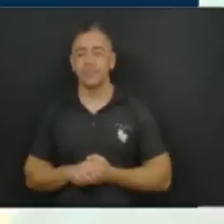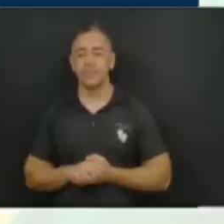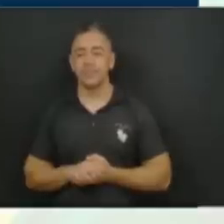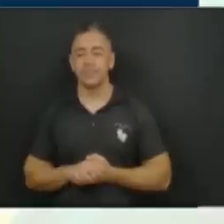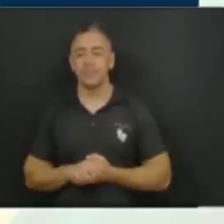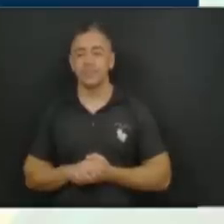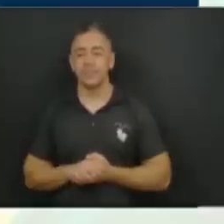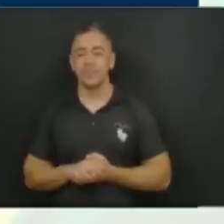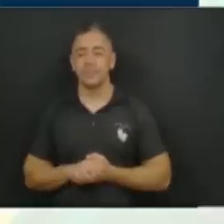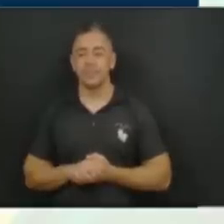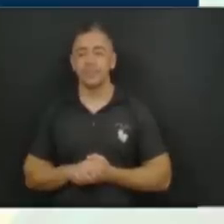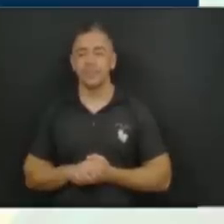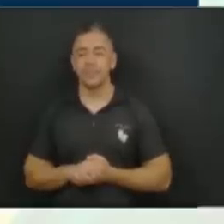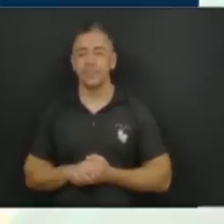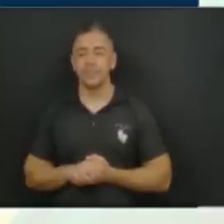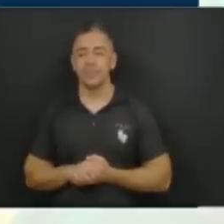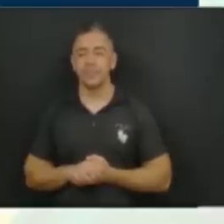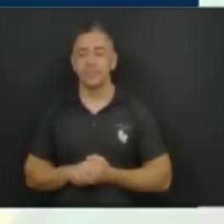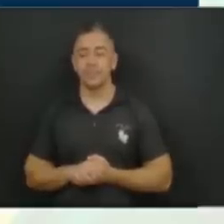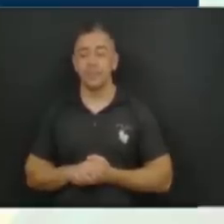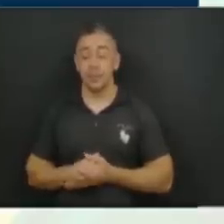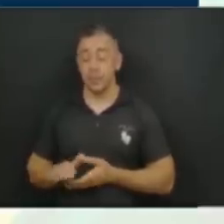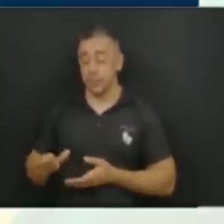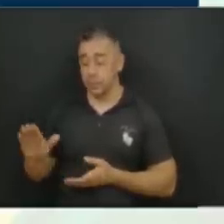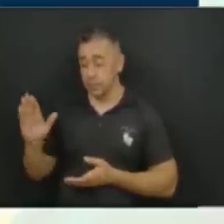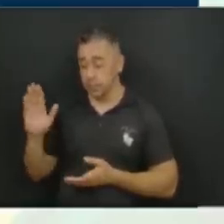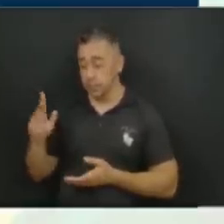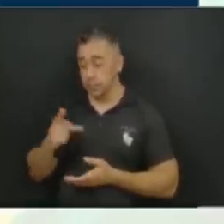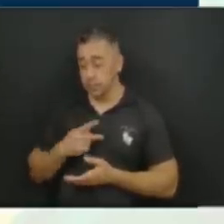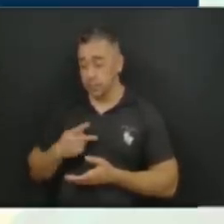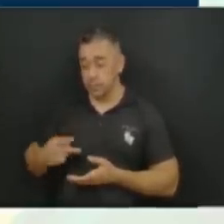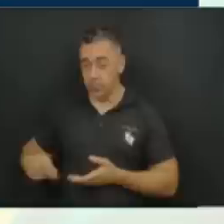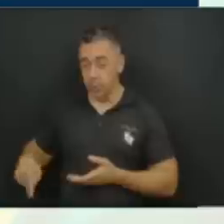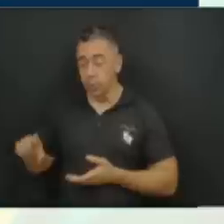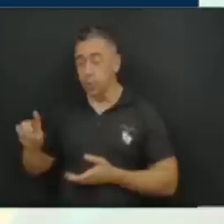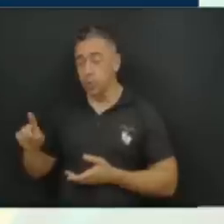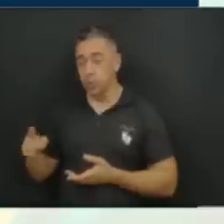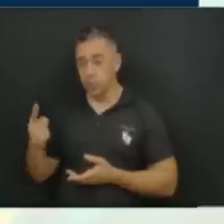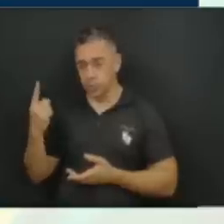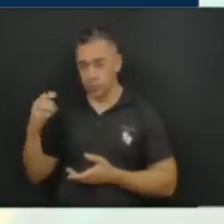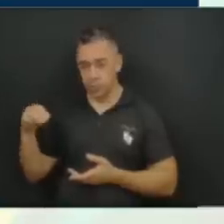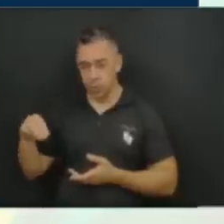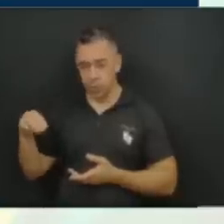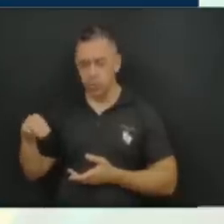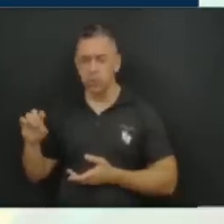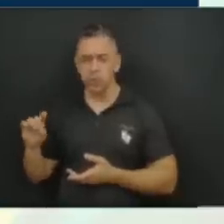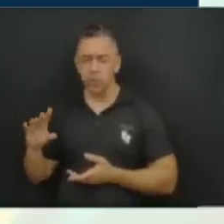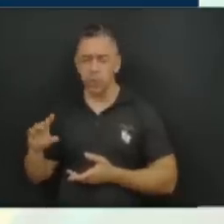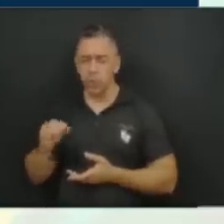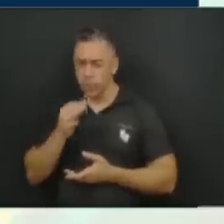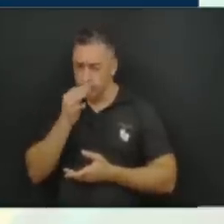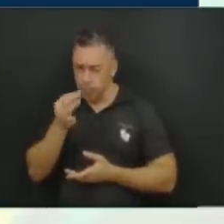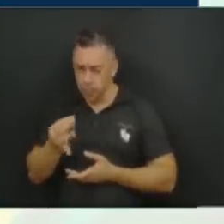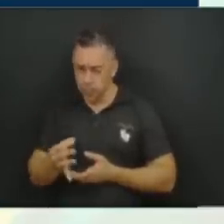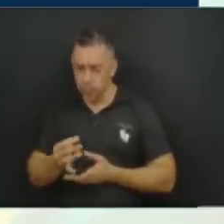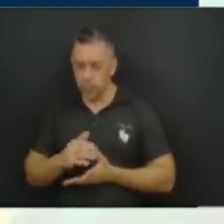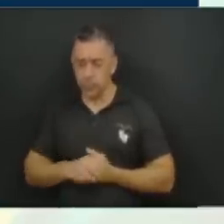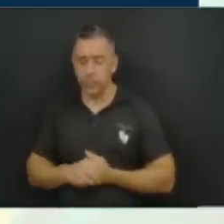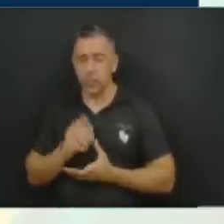o seu presidente só você me permitir Só Um breve comentário